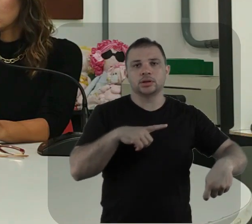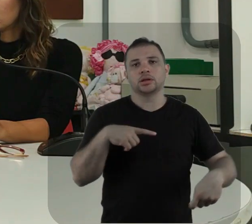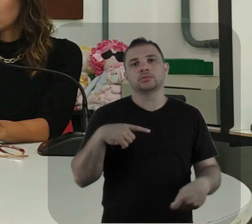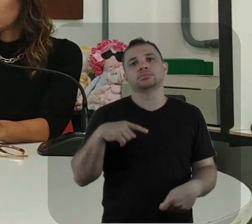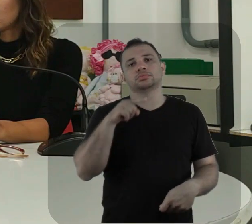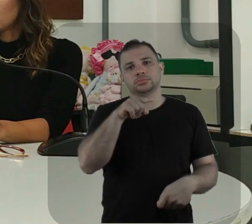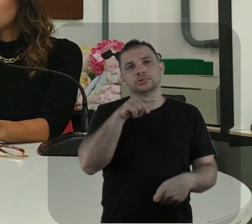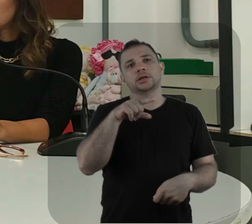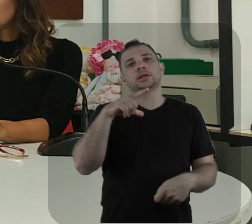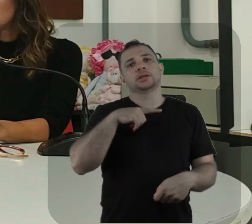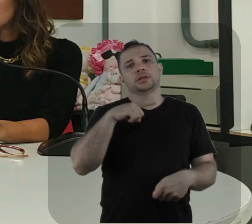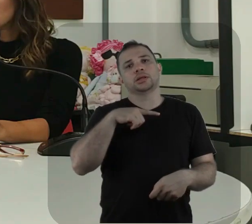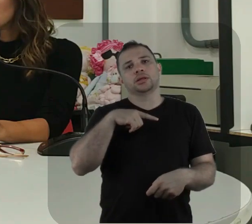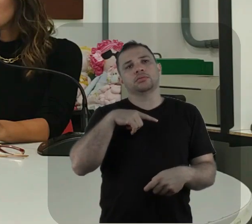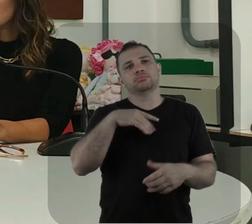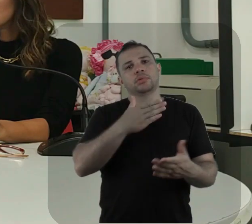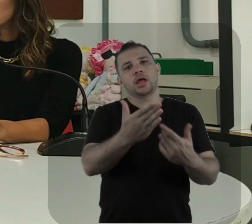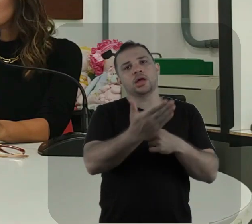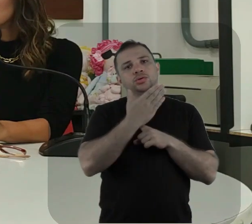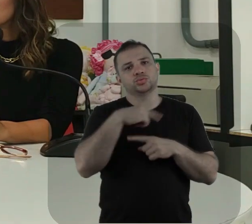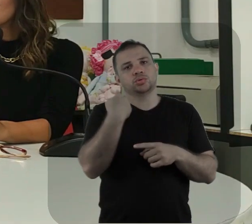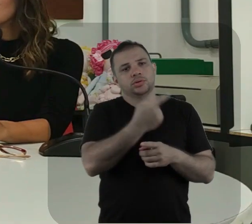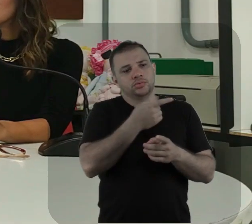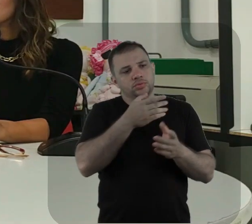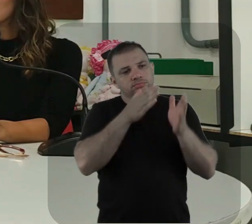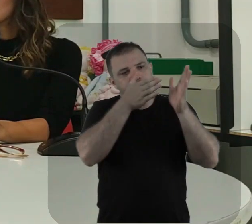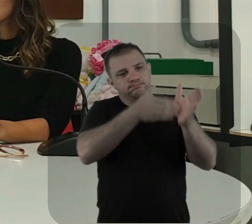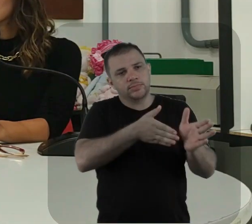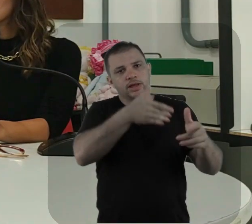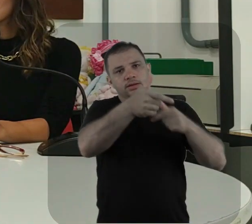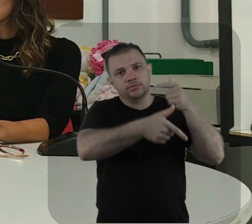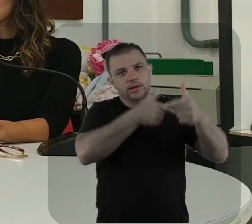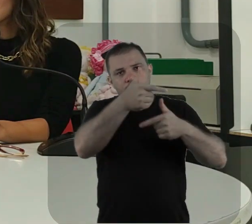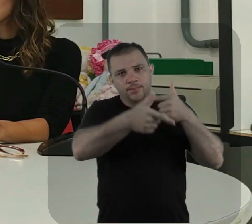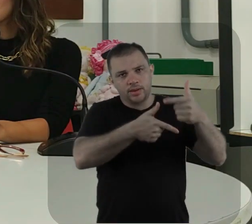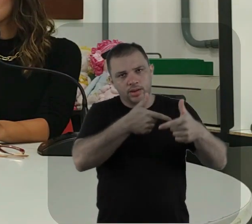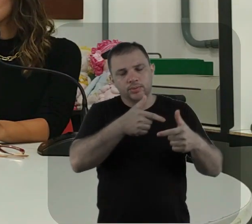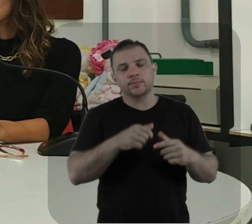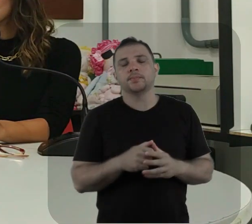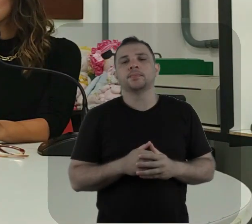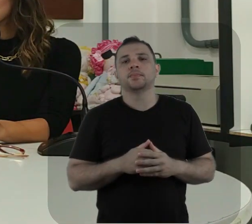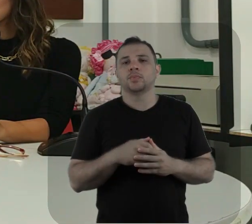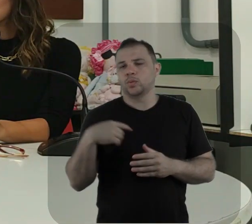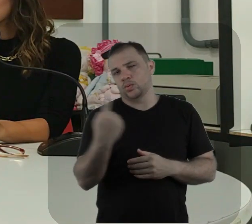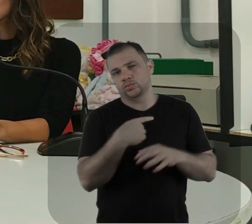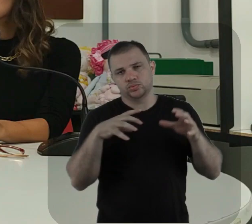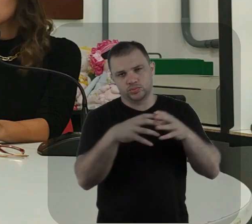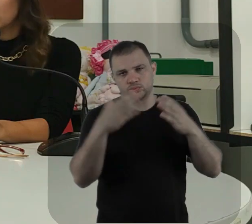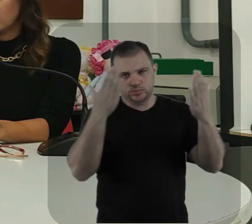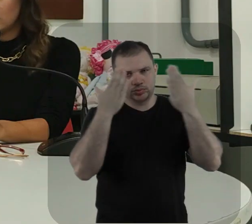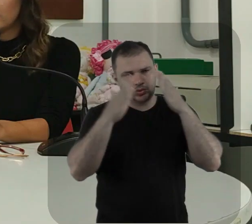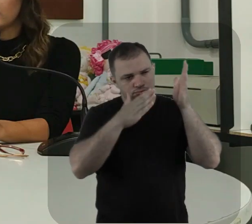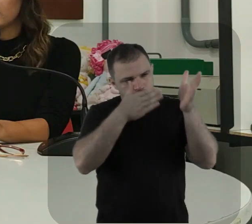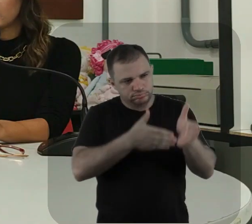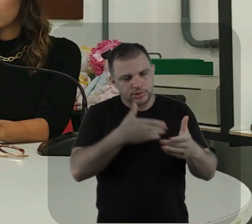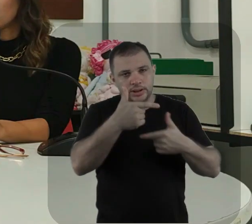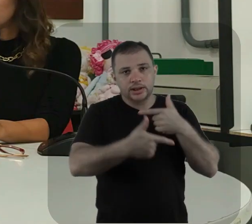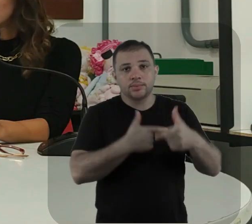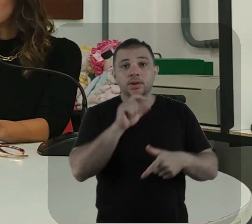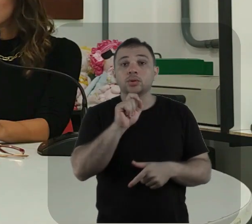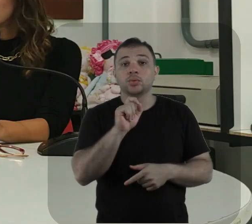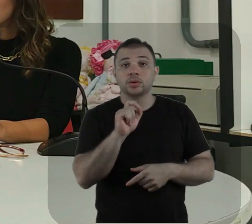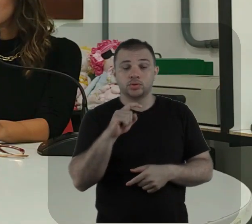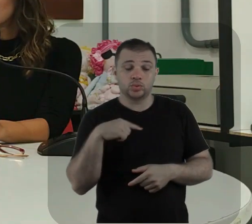psicologia, para as psicólogas, os psicólogos, que é justamente poder investir, né? Você,